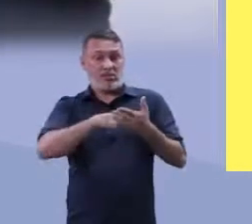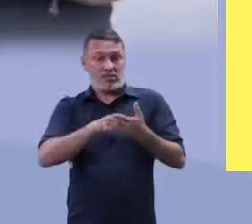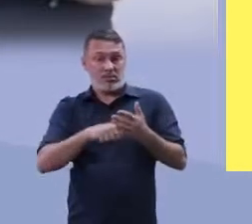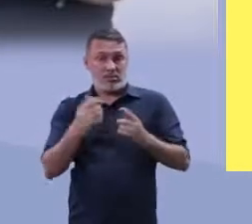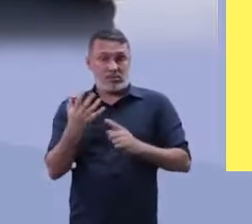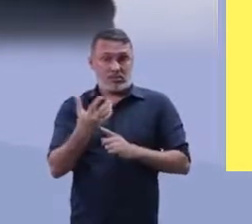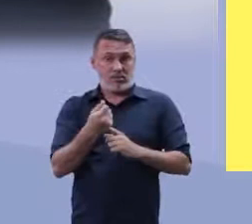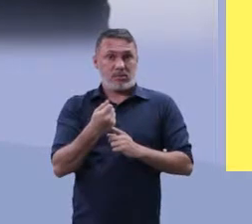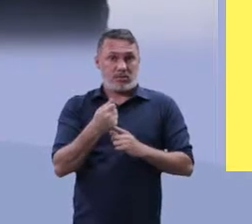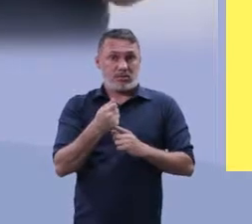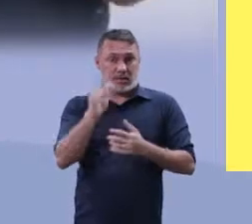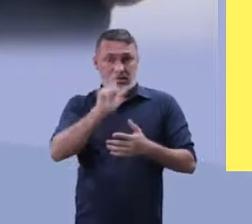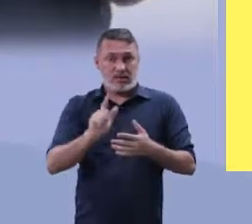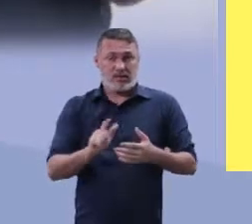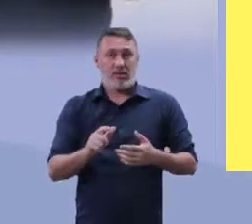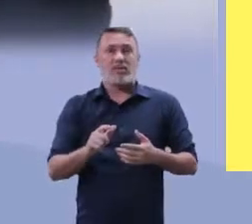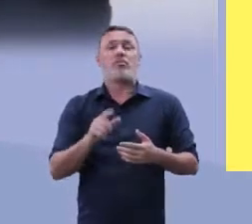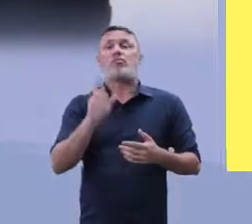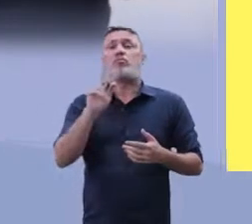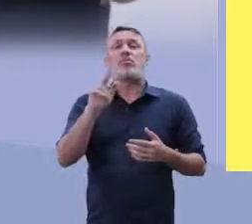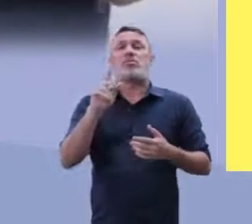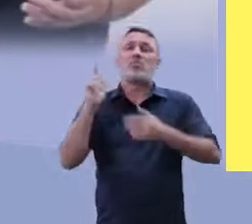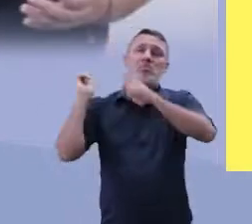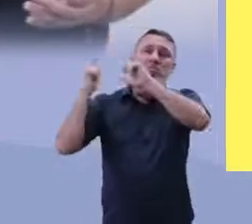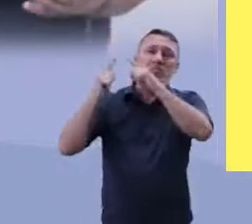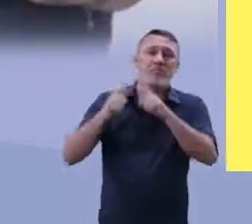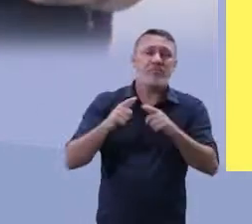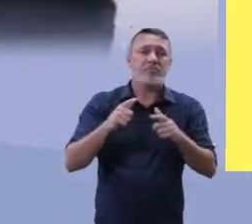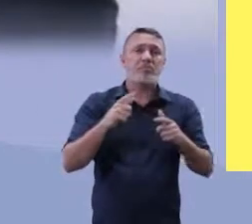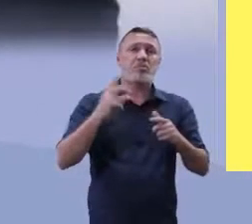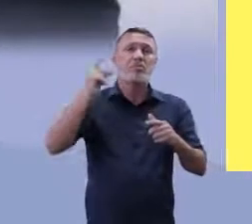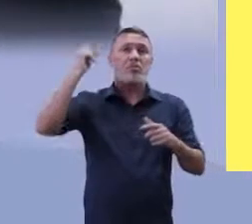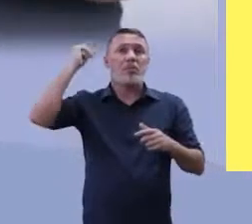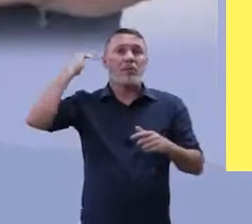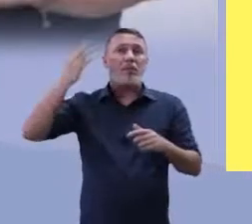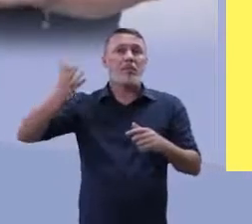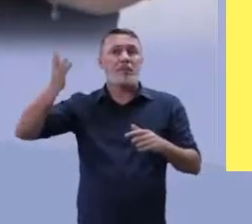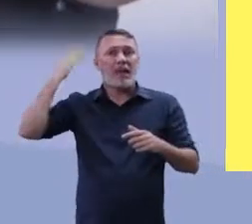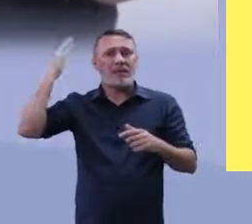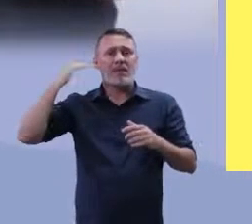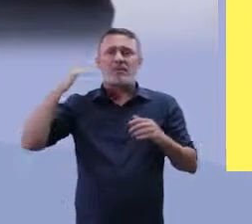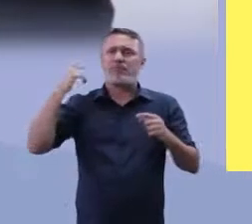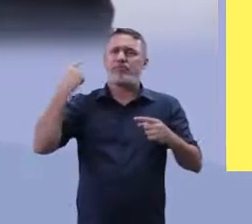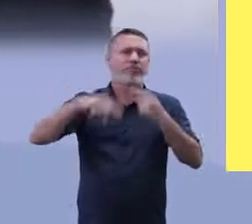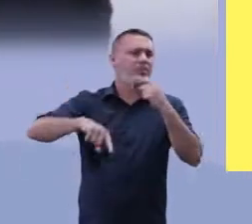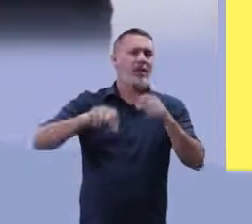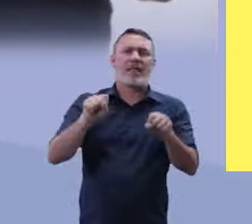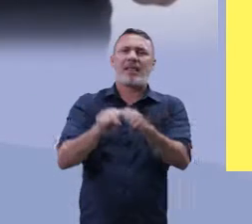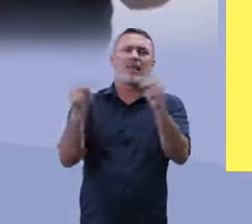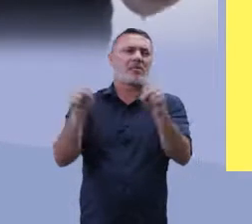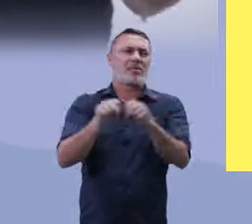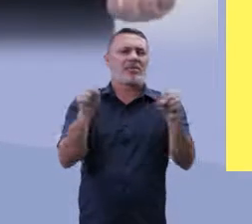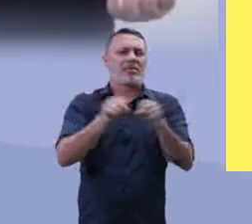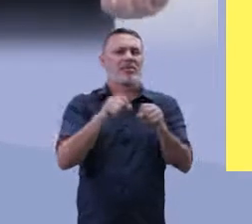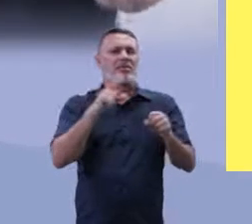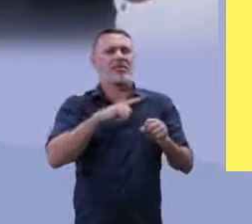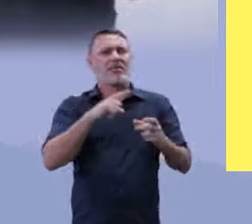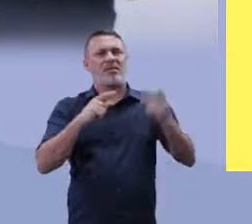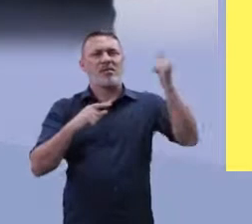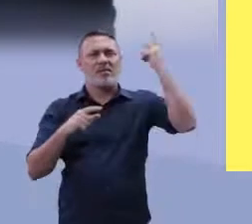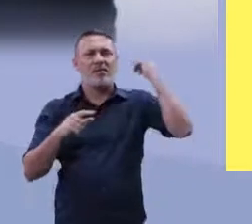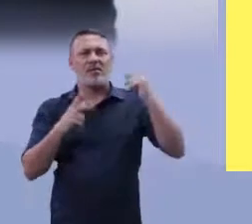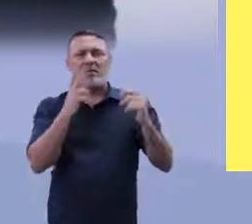do escritor, é romper com o academicismo, romper com o passado, romper com aquele